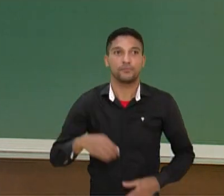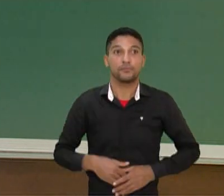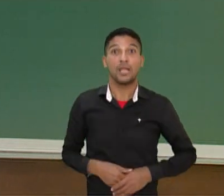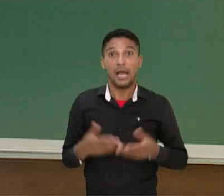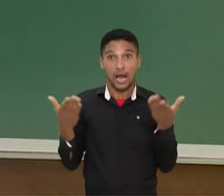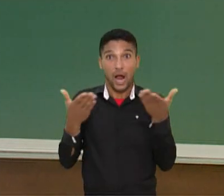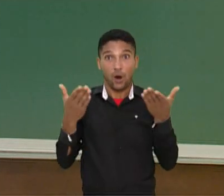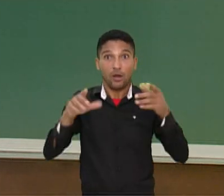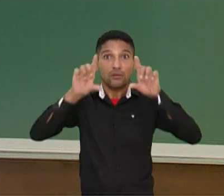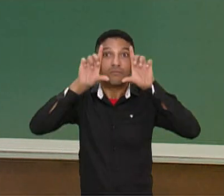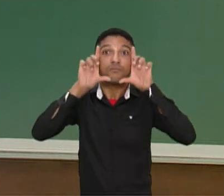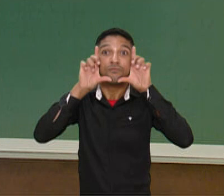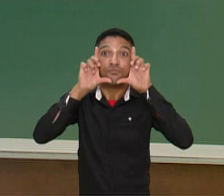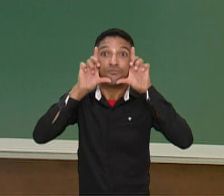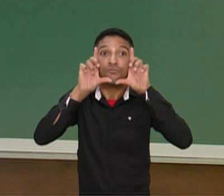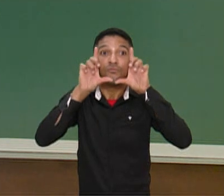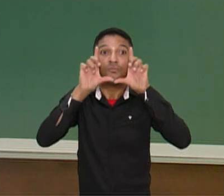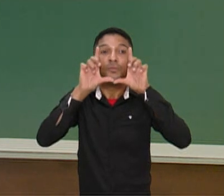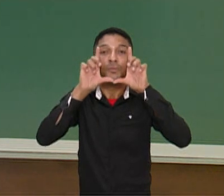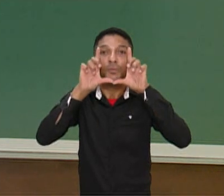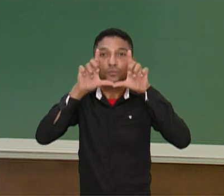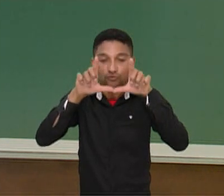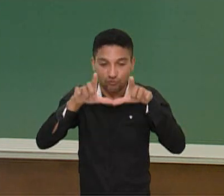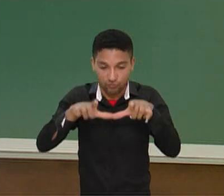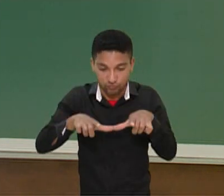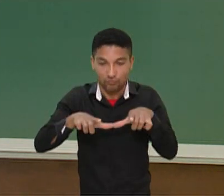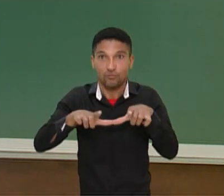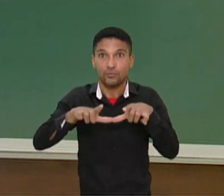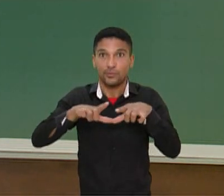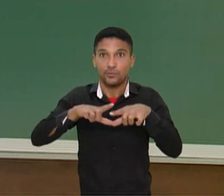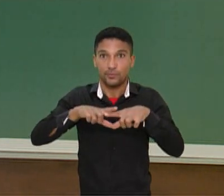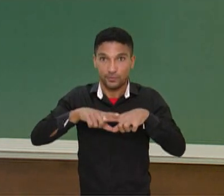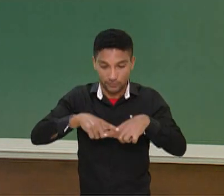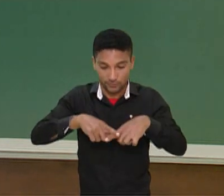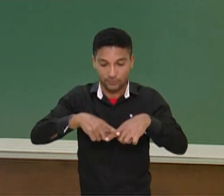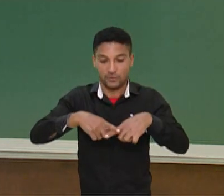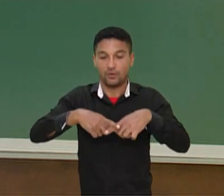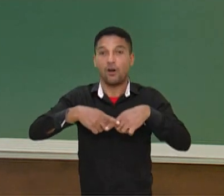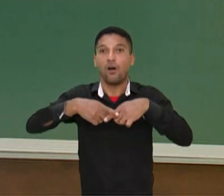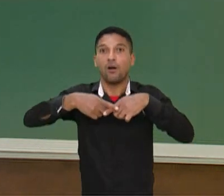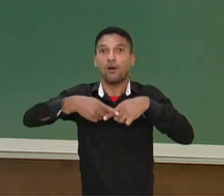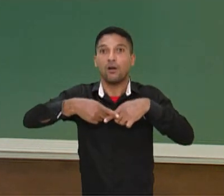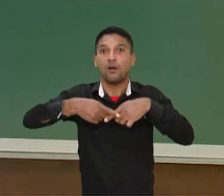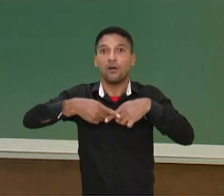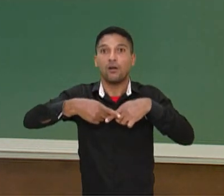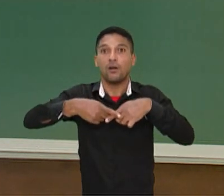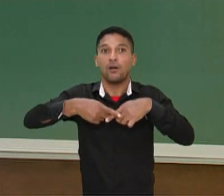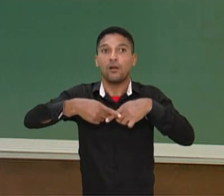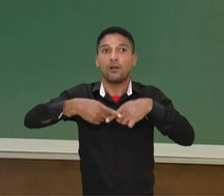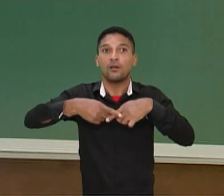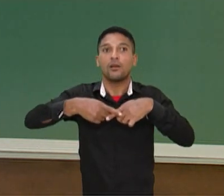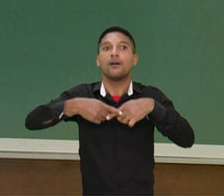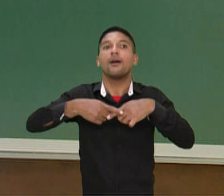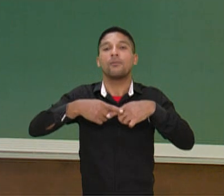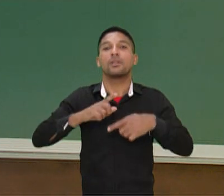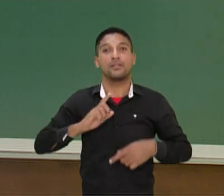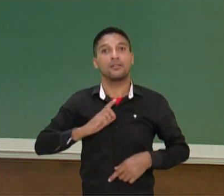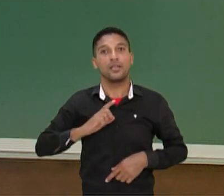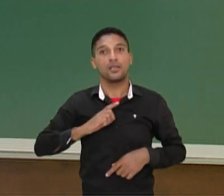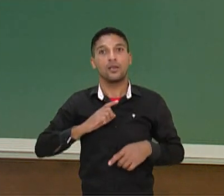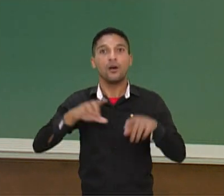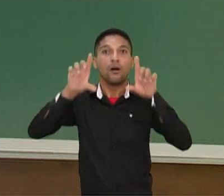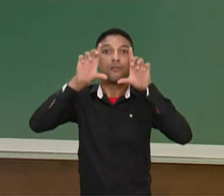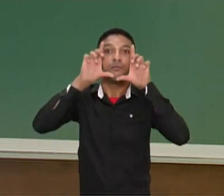Diagonal é bem importante. O que que é? Ele é todo segmento de reta que une dois vértices que não